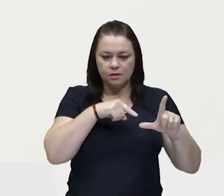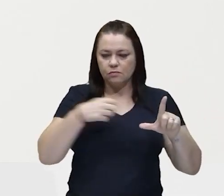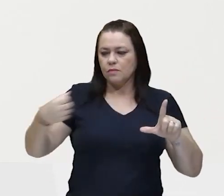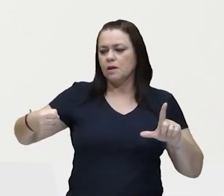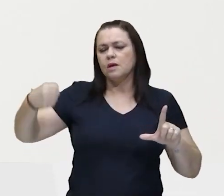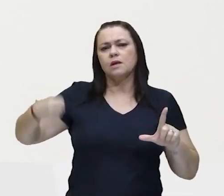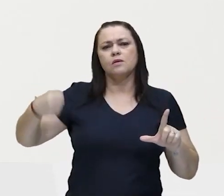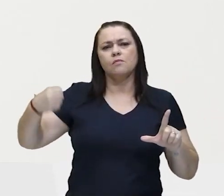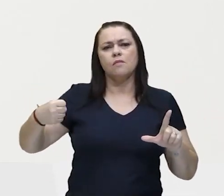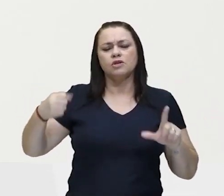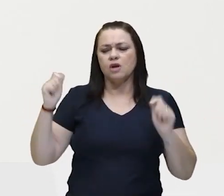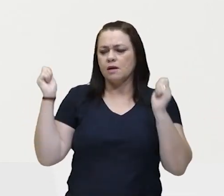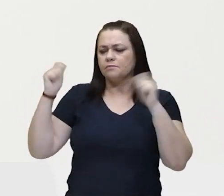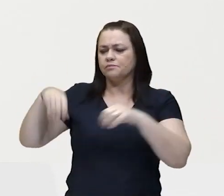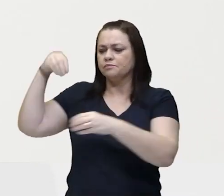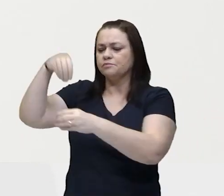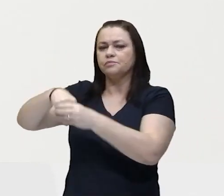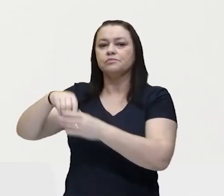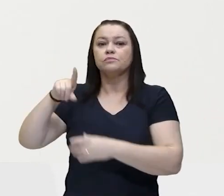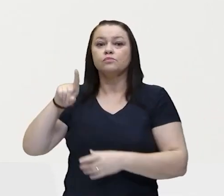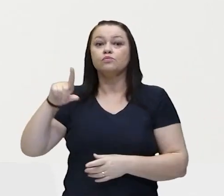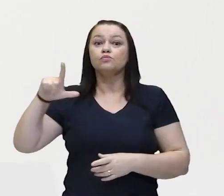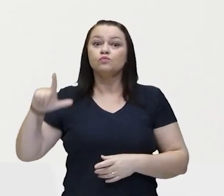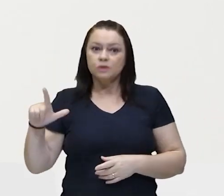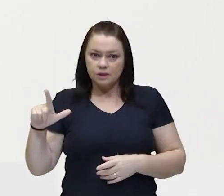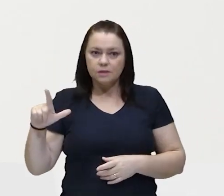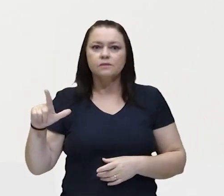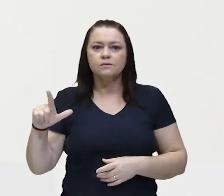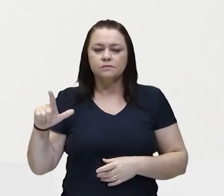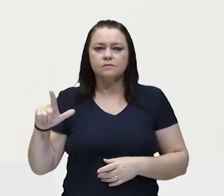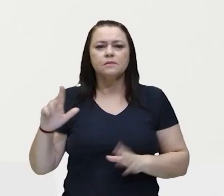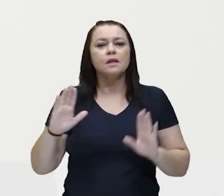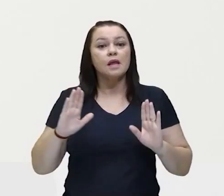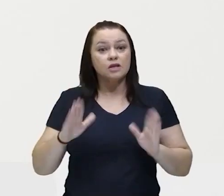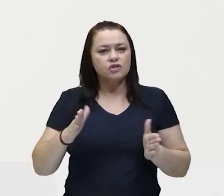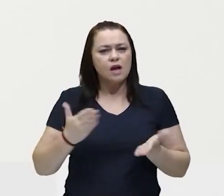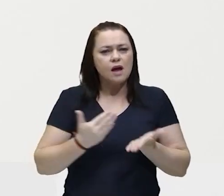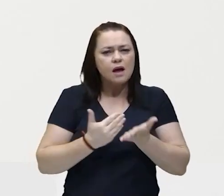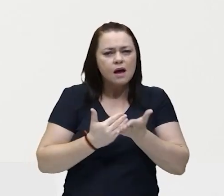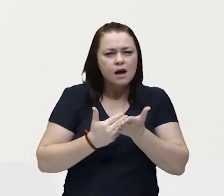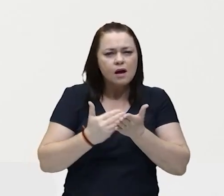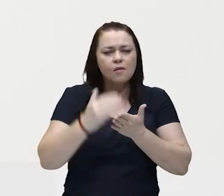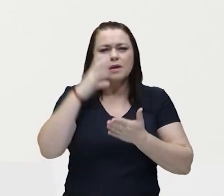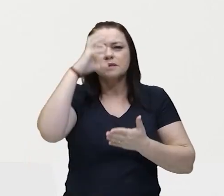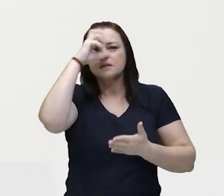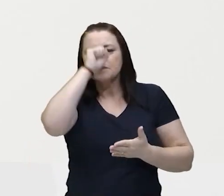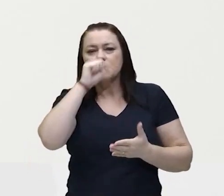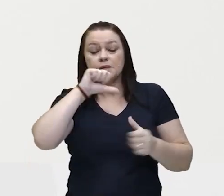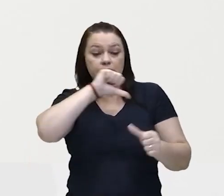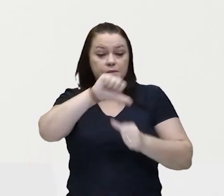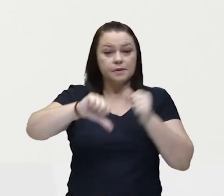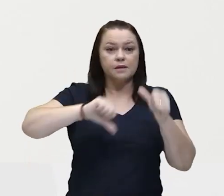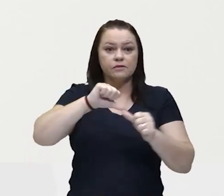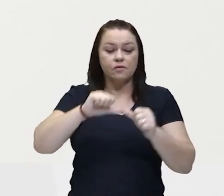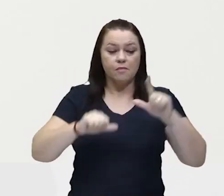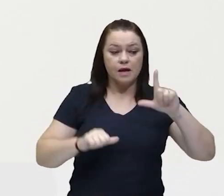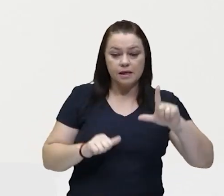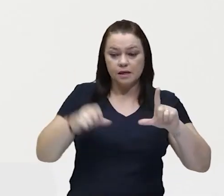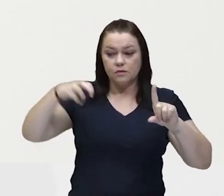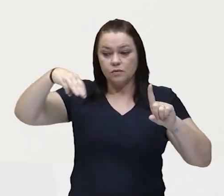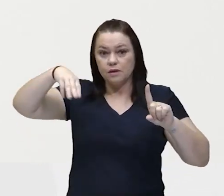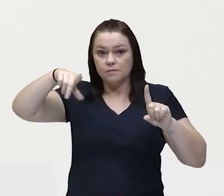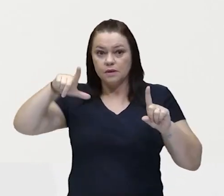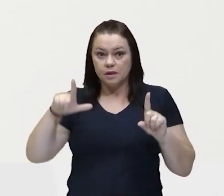que cabe 1 litro. Muito bem. Mas nós acabamos de aprender que para transformar litro em